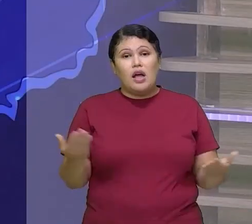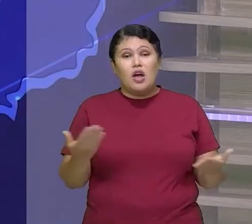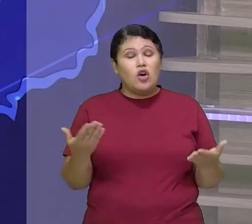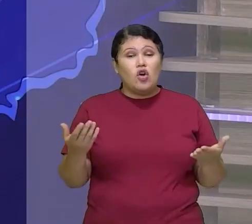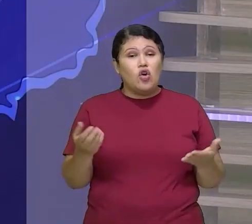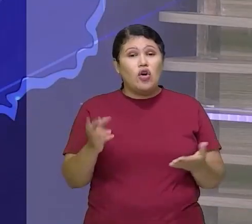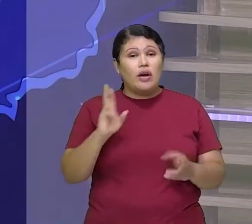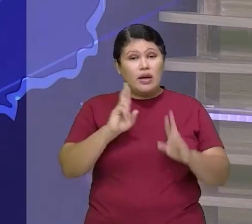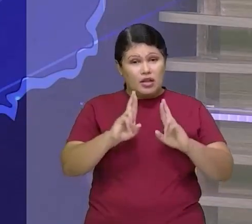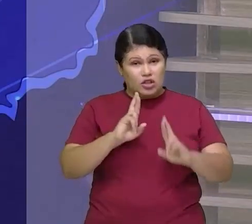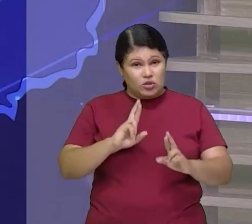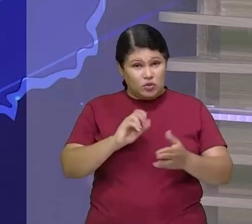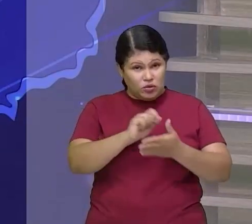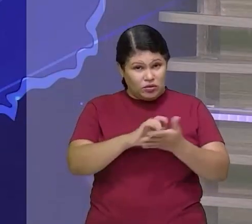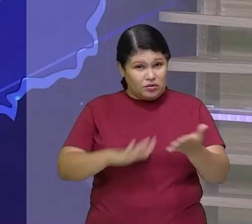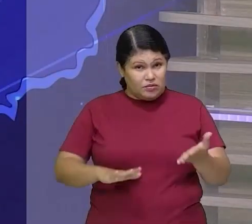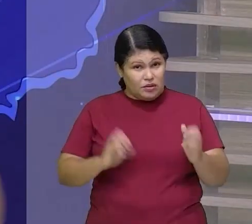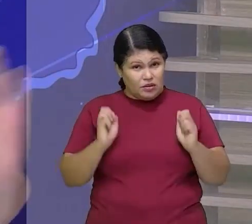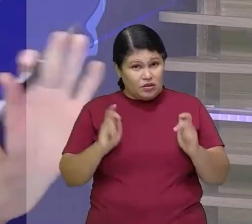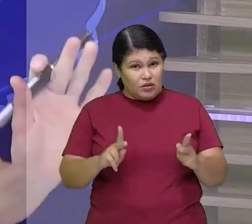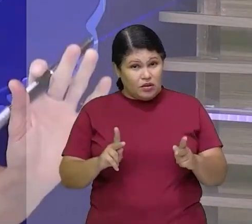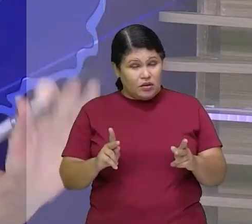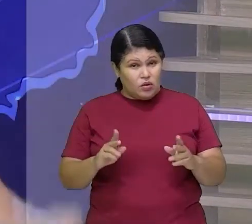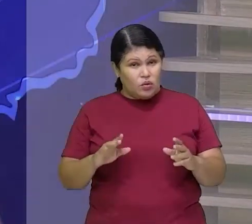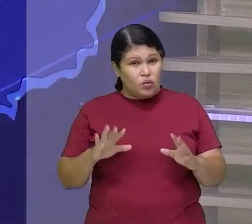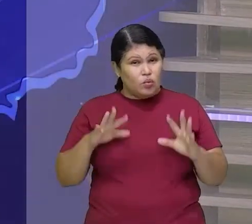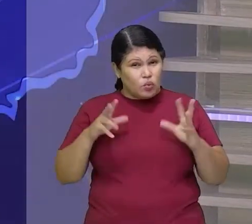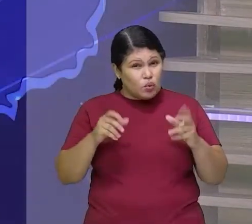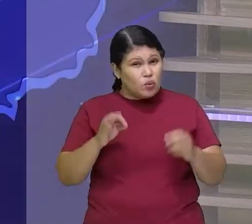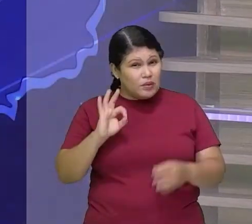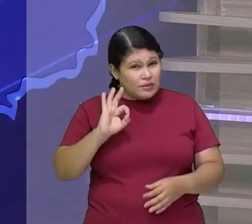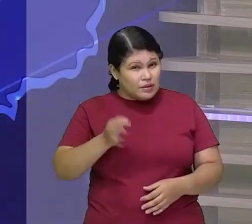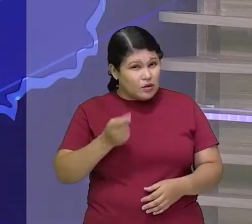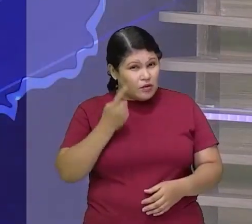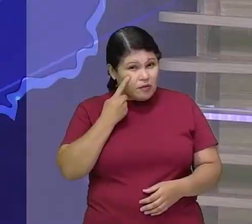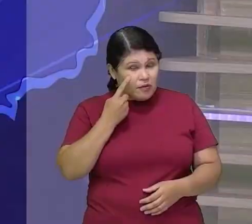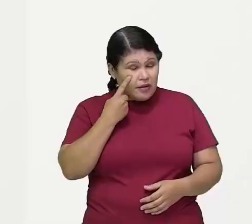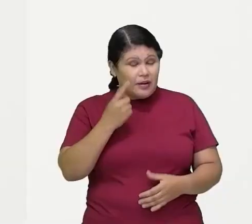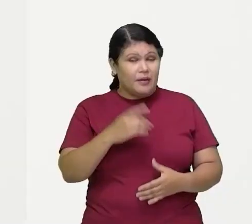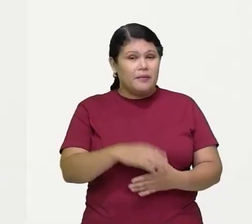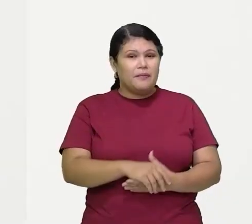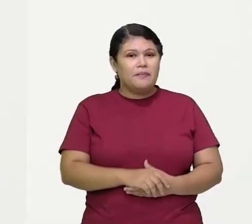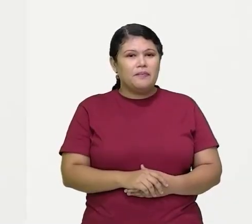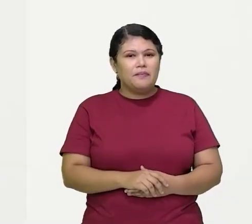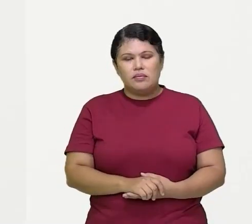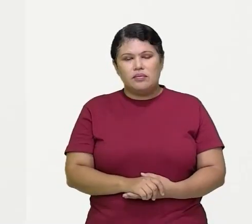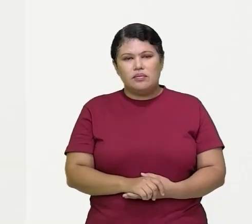Vamos lá resolver nossas atividades de hoje? Todo mundo acertou as pontuações. Vamos conferir.